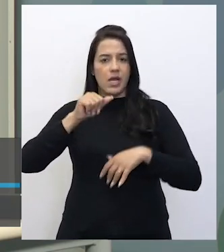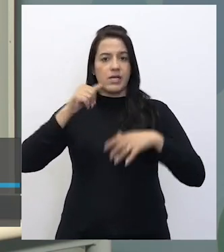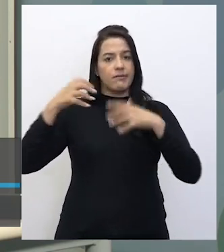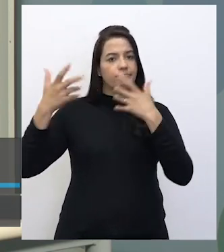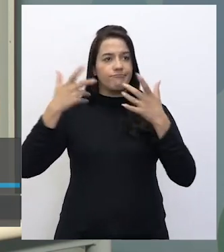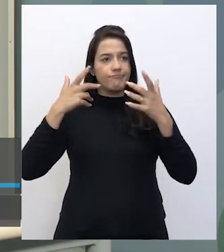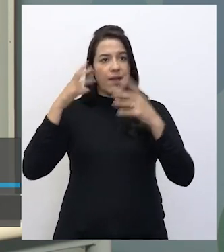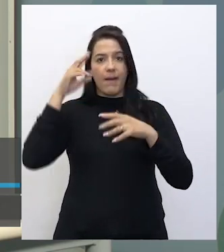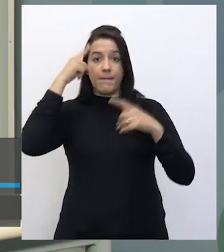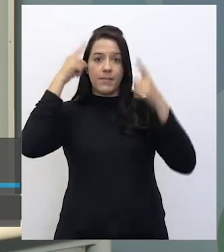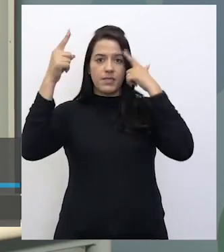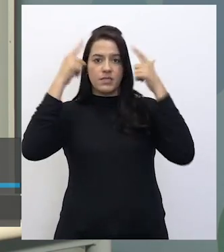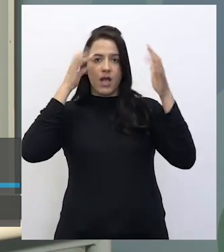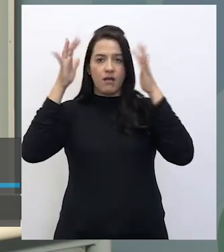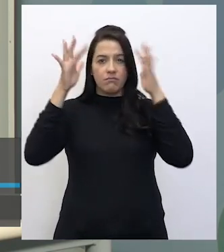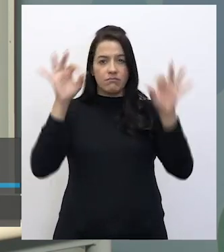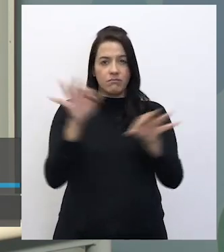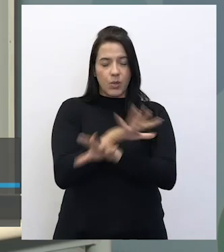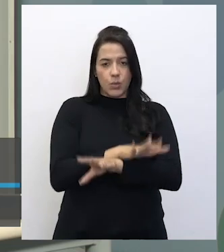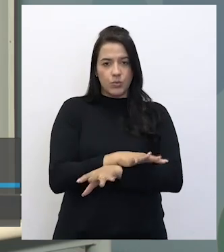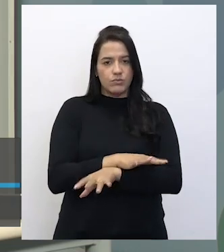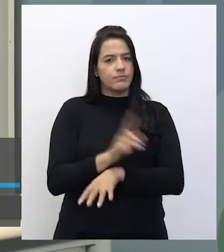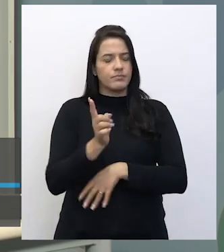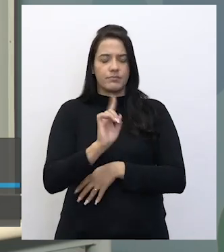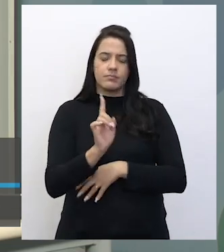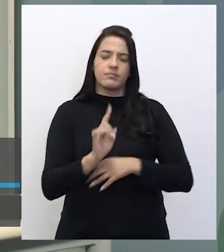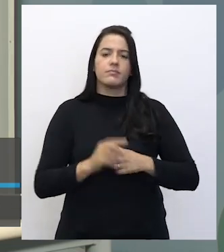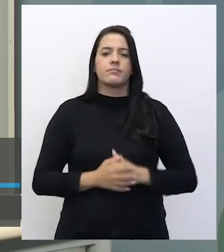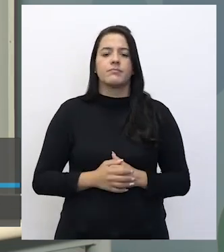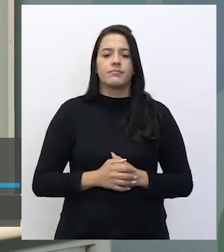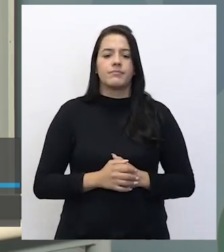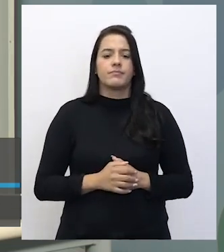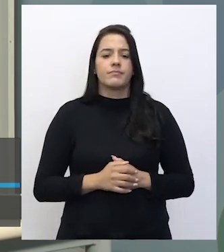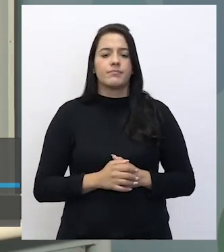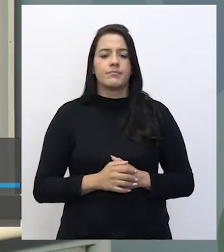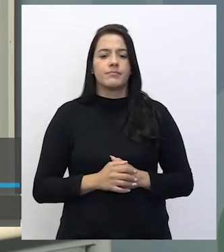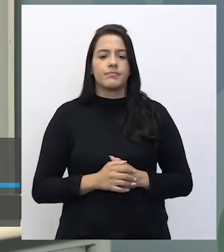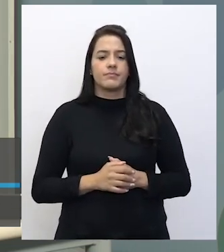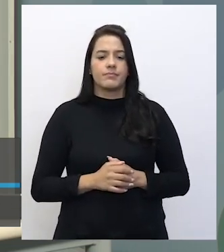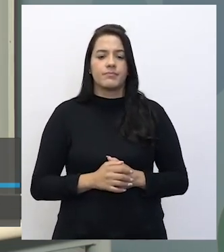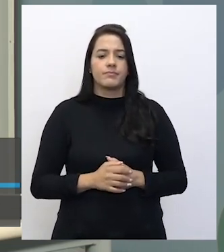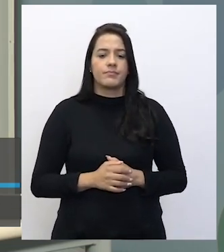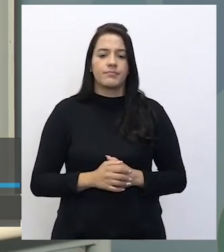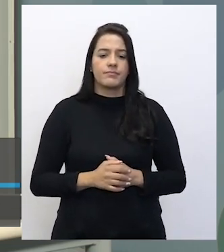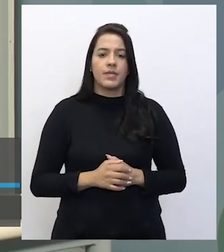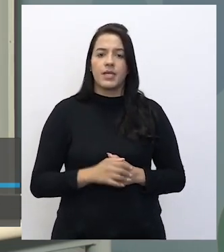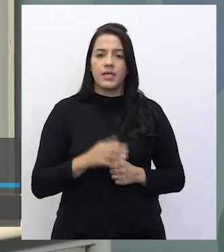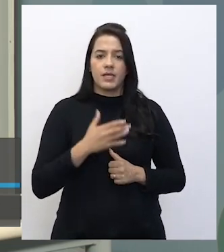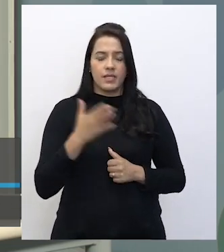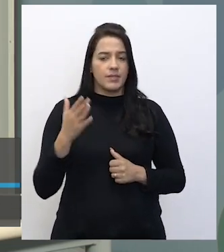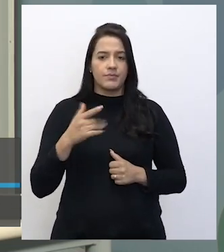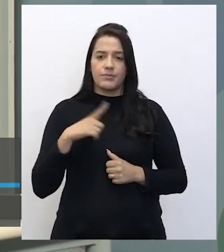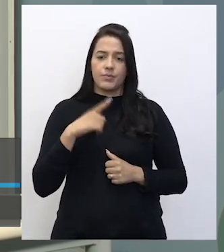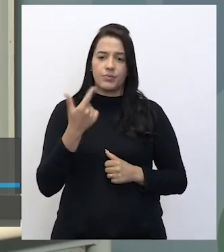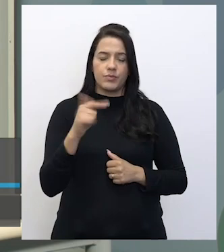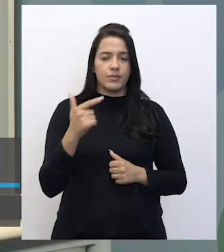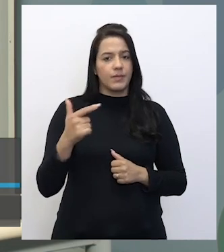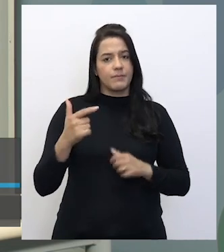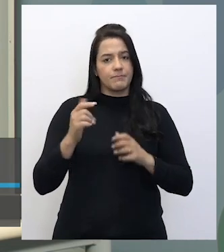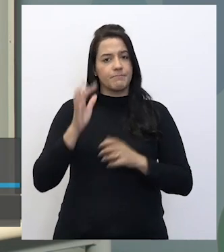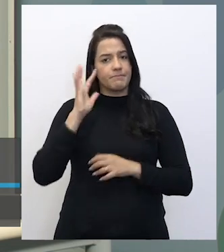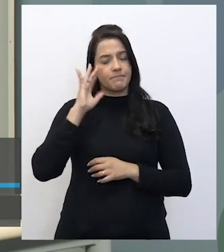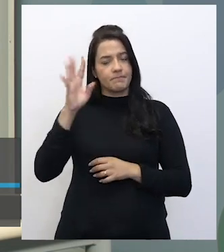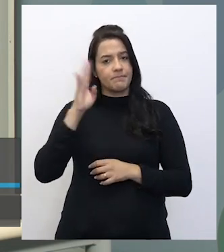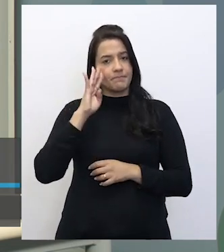raciocínio mais rápido, mais pronto, né? Filosofia também não é essa ginástica do pensamento